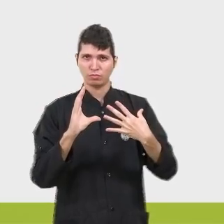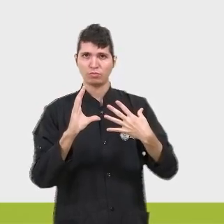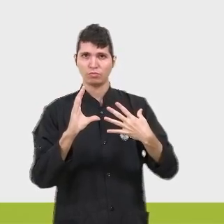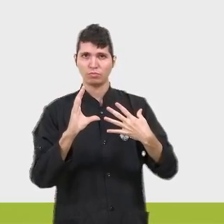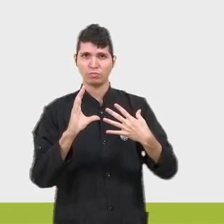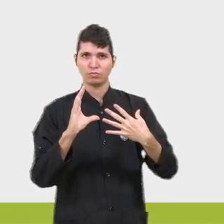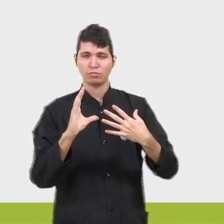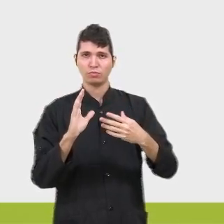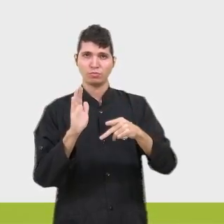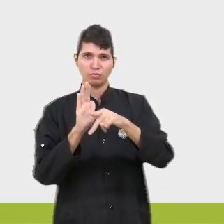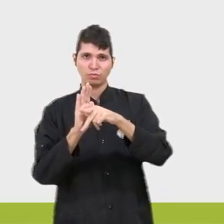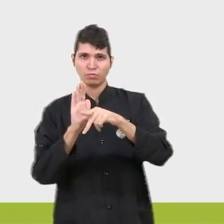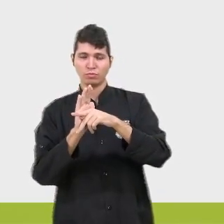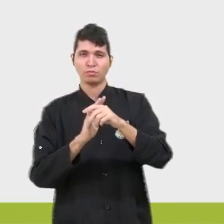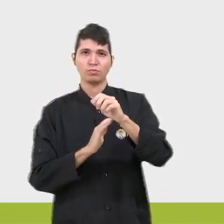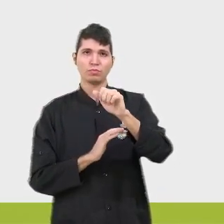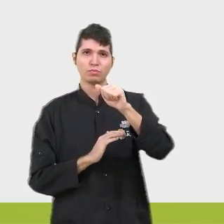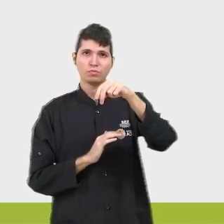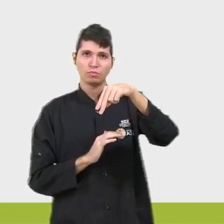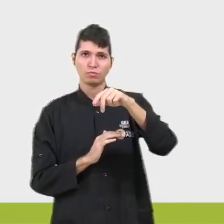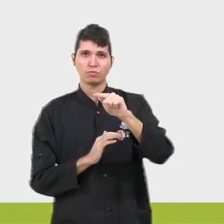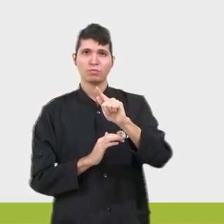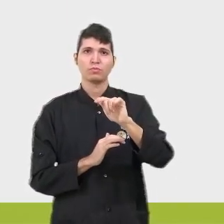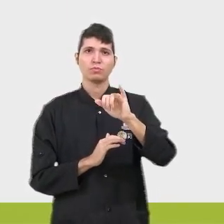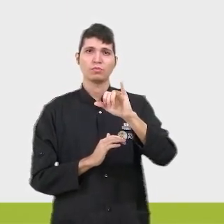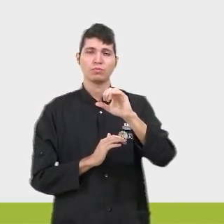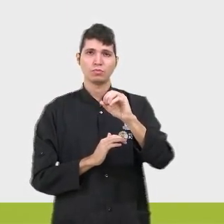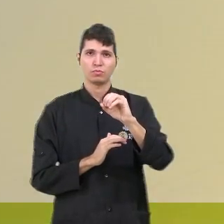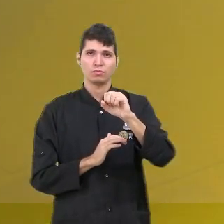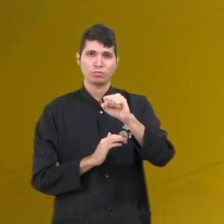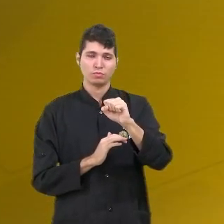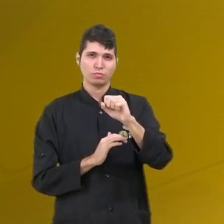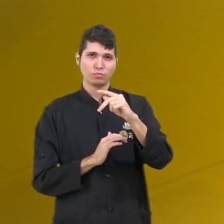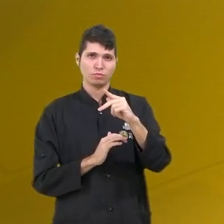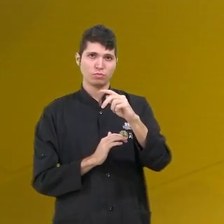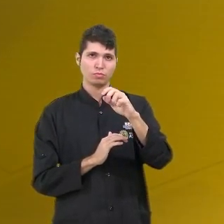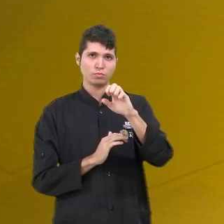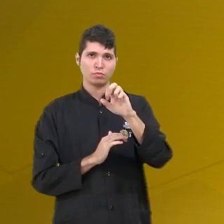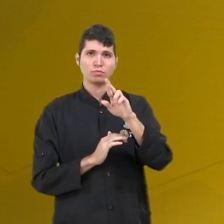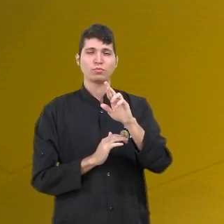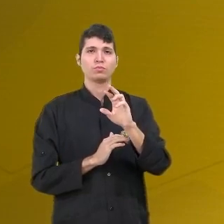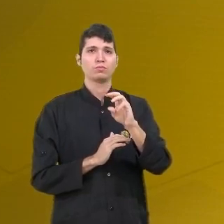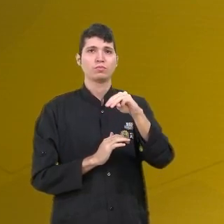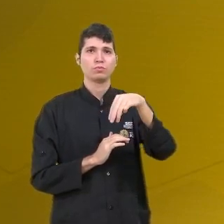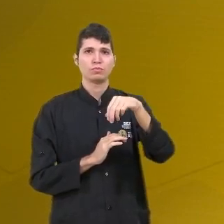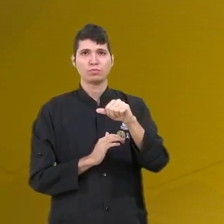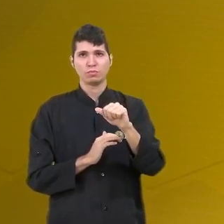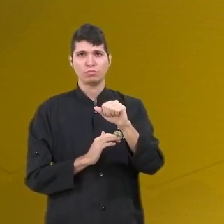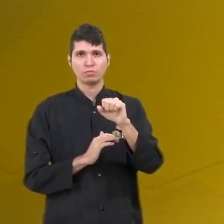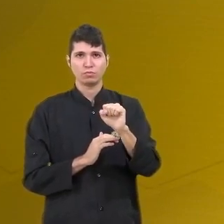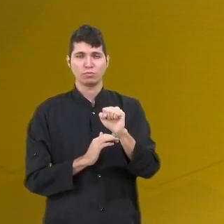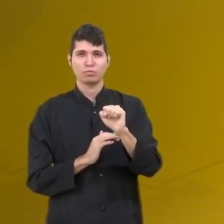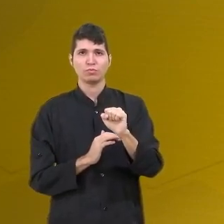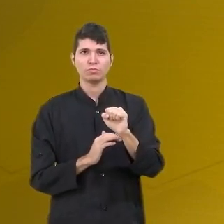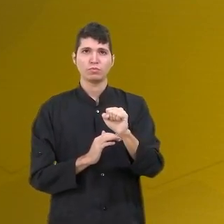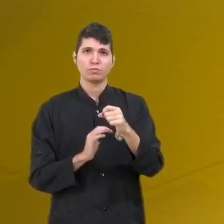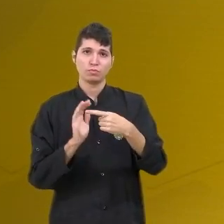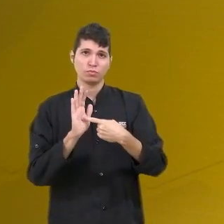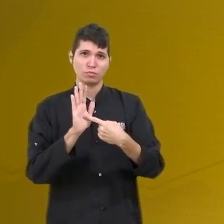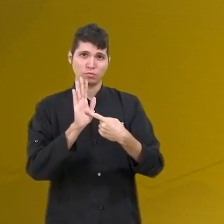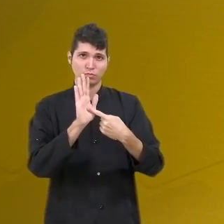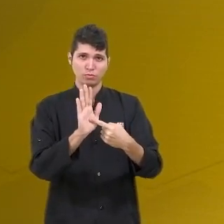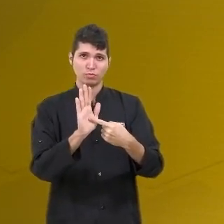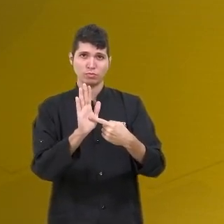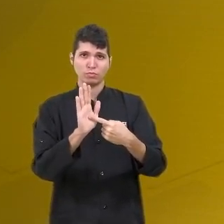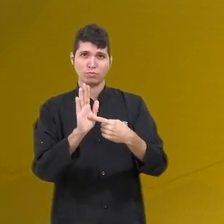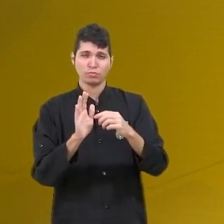nas angiospermas. Ou seja, as angiospermas são as mais especializadas, são as que representam maior